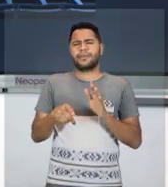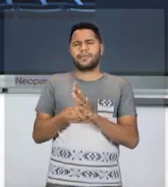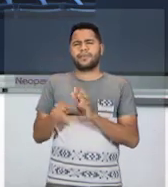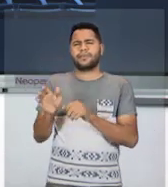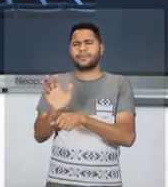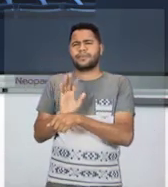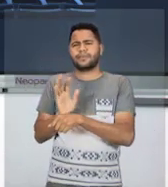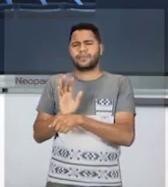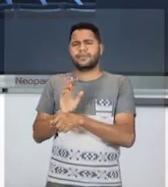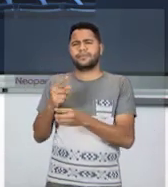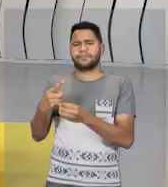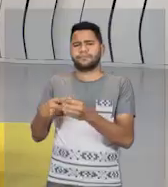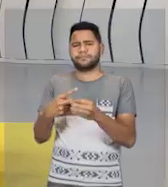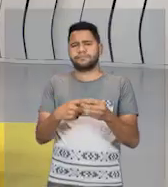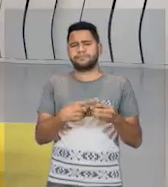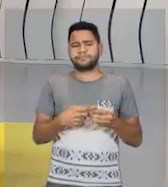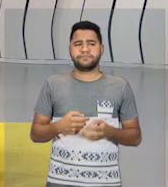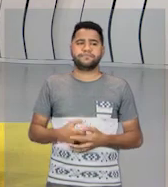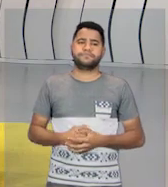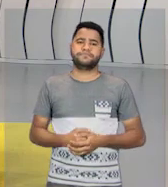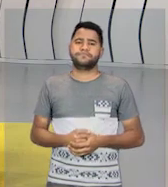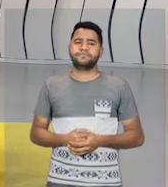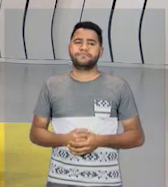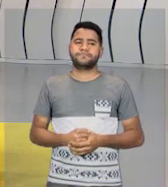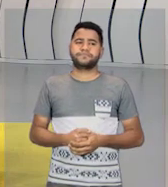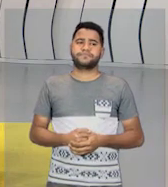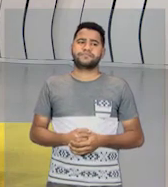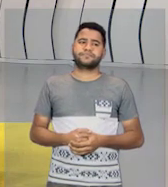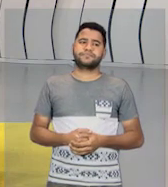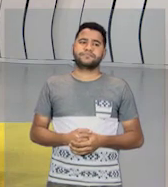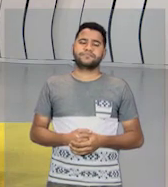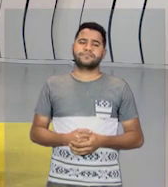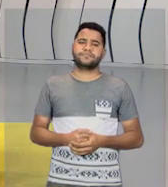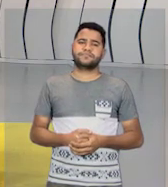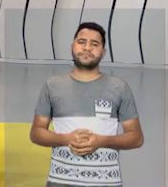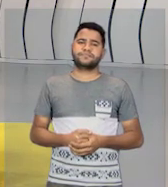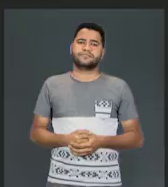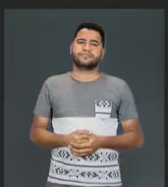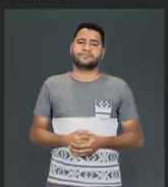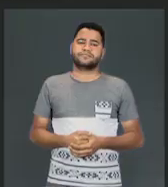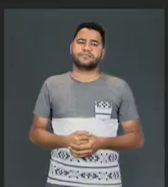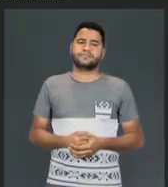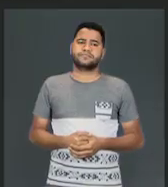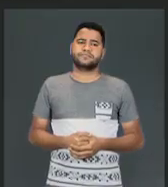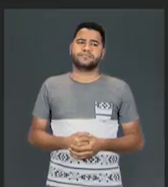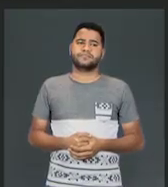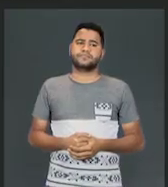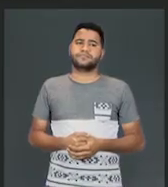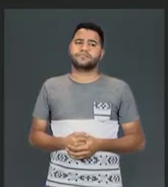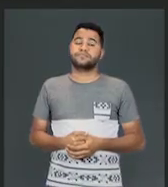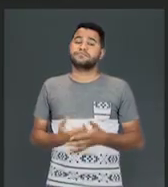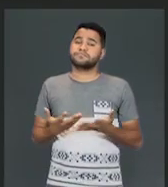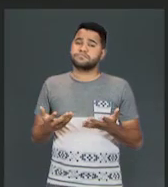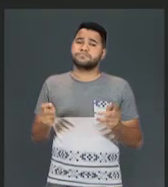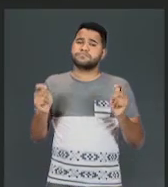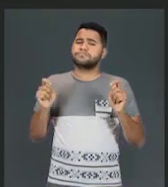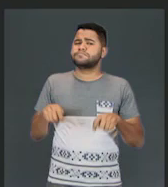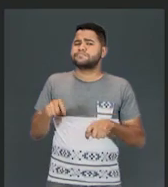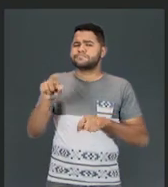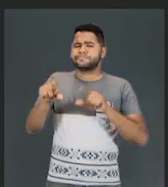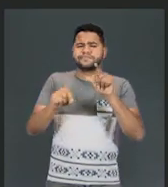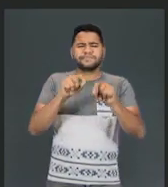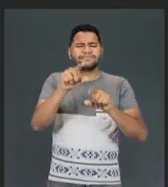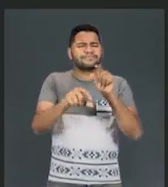cinemas na cidade obviamente Ray southwell Samu Vick What in the cinema não podemos a